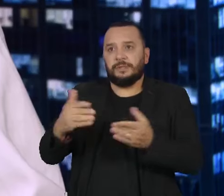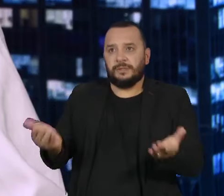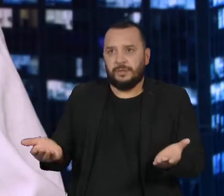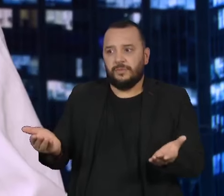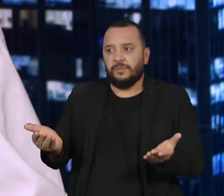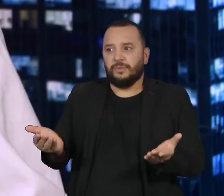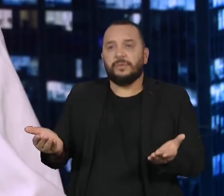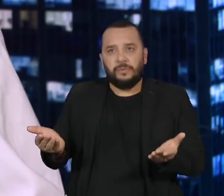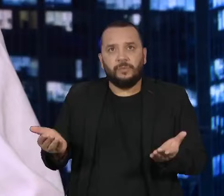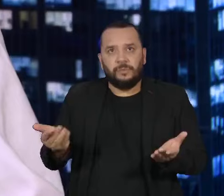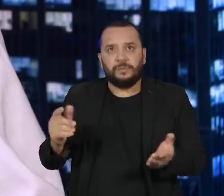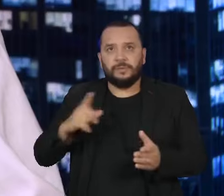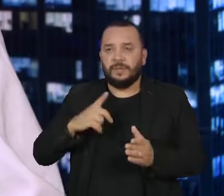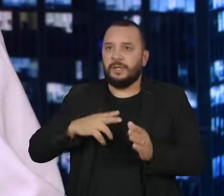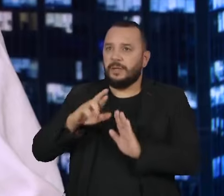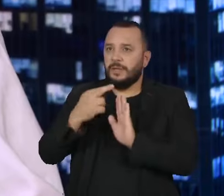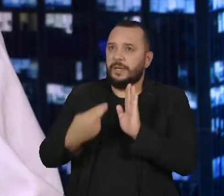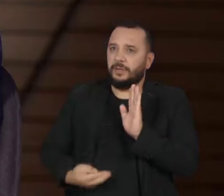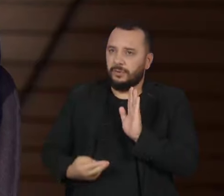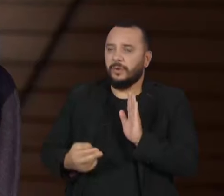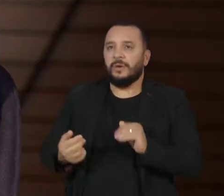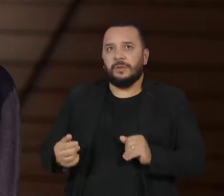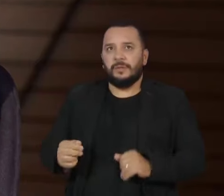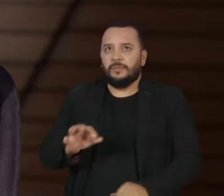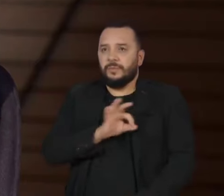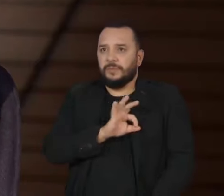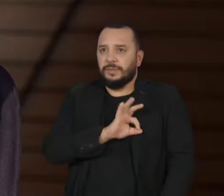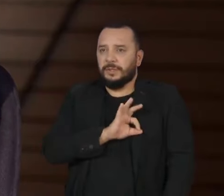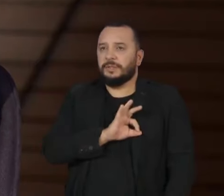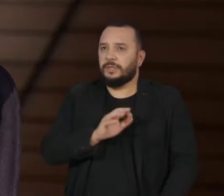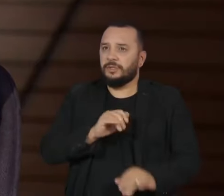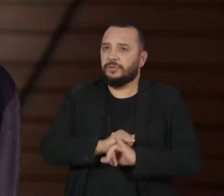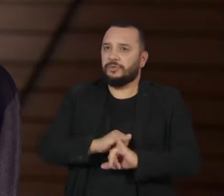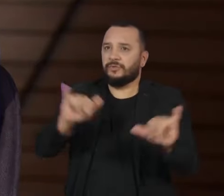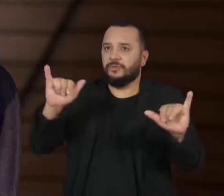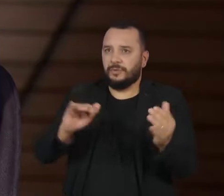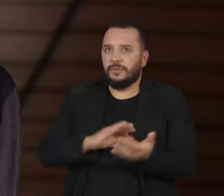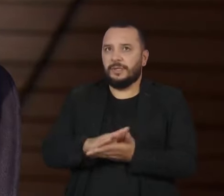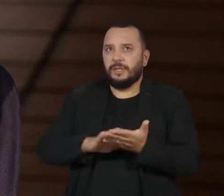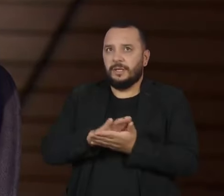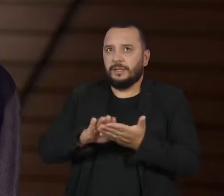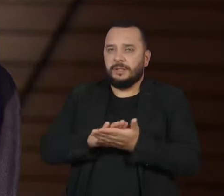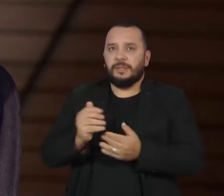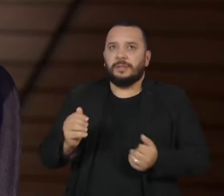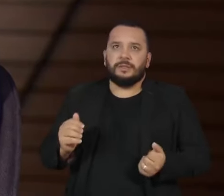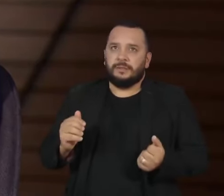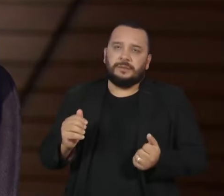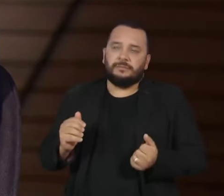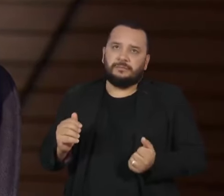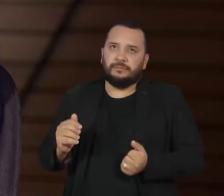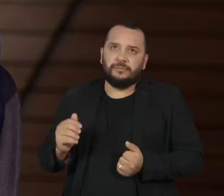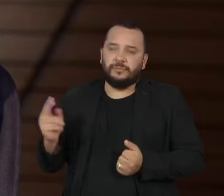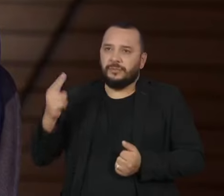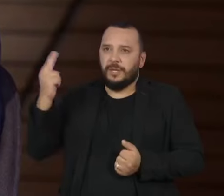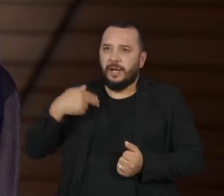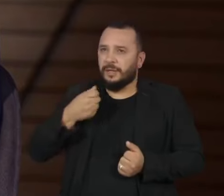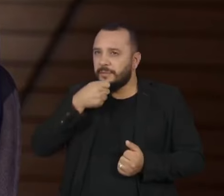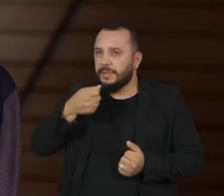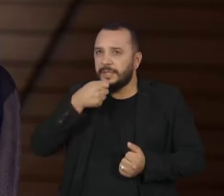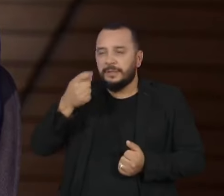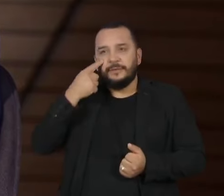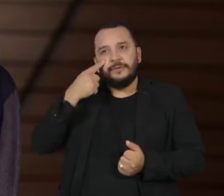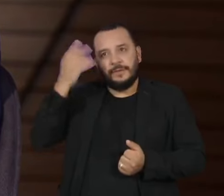votando, de um relatório que a polícia não divulgou oficialmente, que, portanto, não tem como a imprensa checar